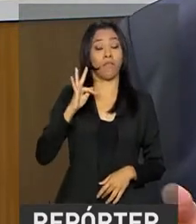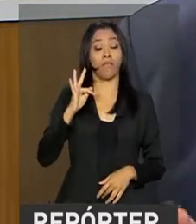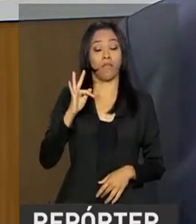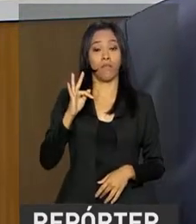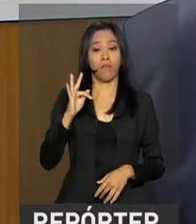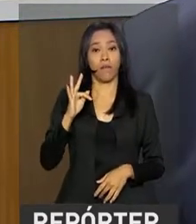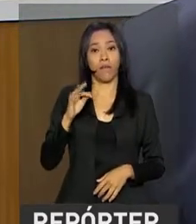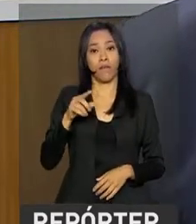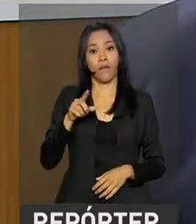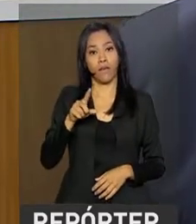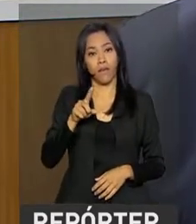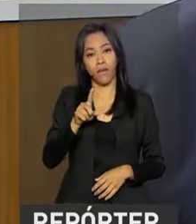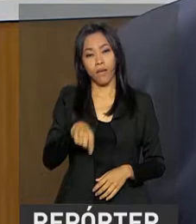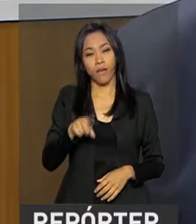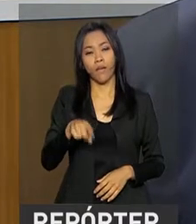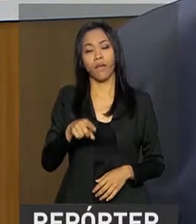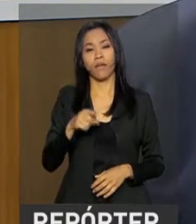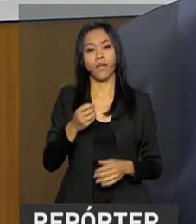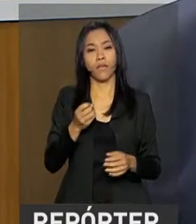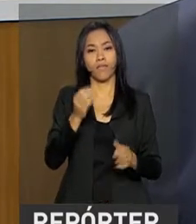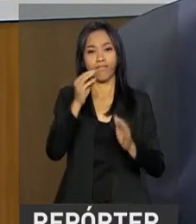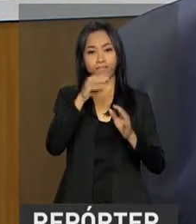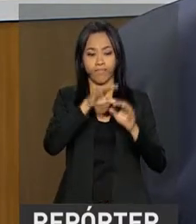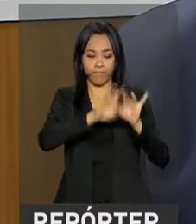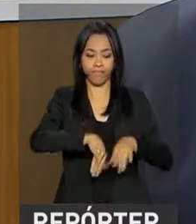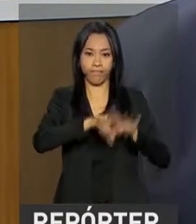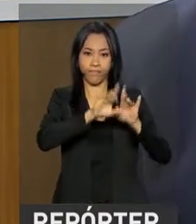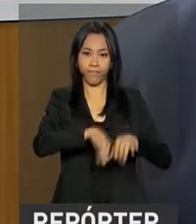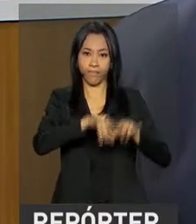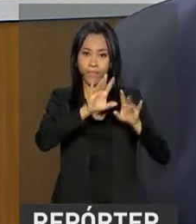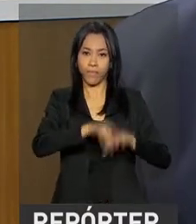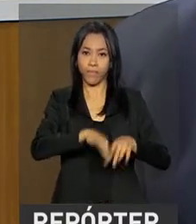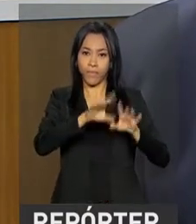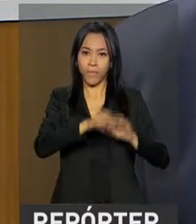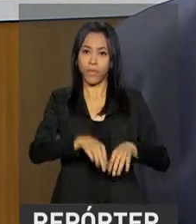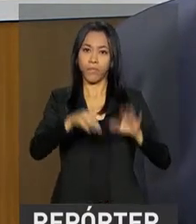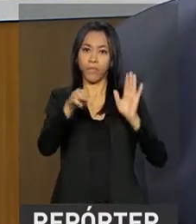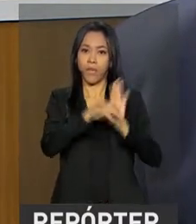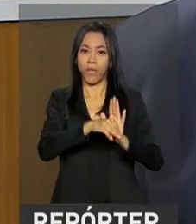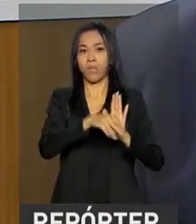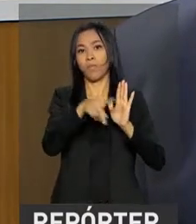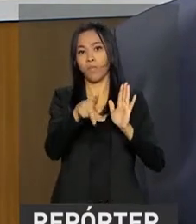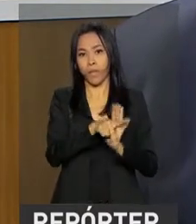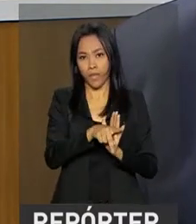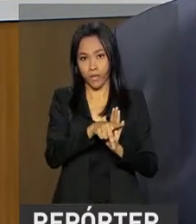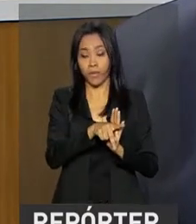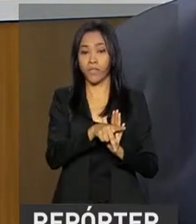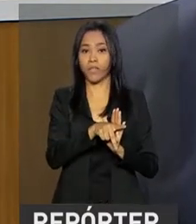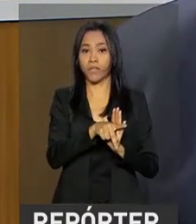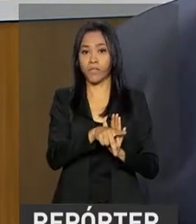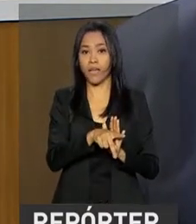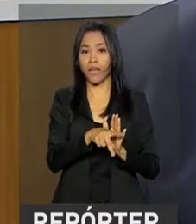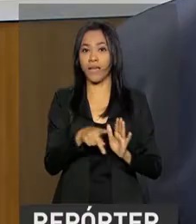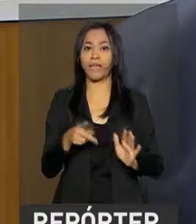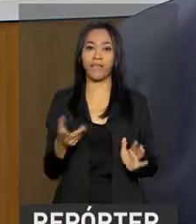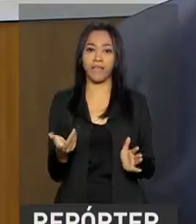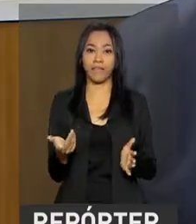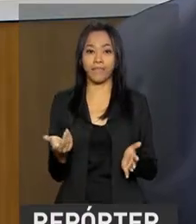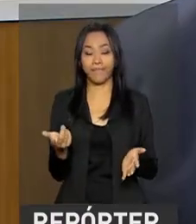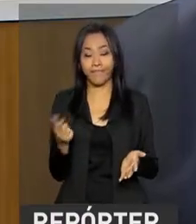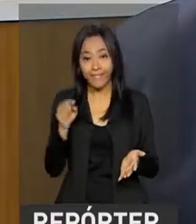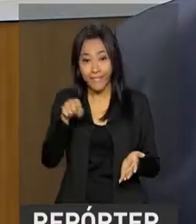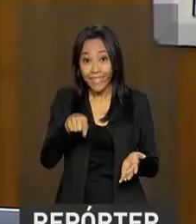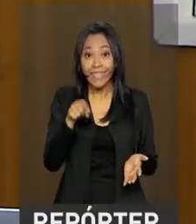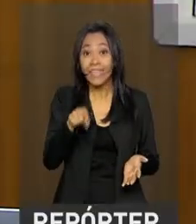através da edição de uma medida provisória por exemplo criou um planejamento de ações sociais com